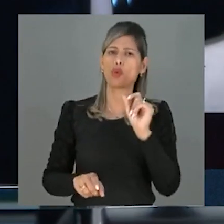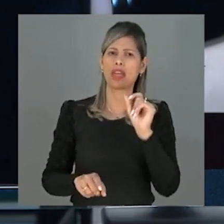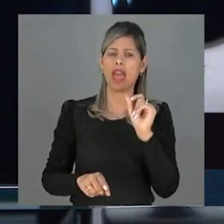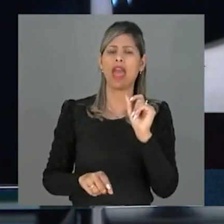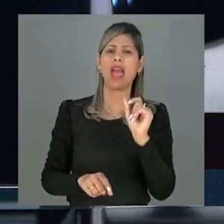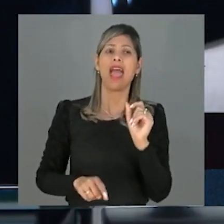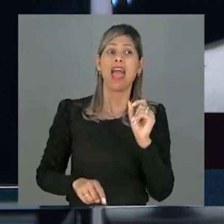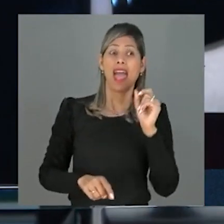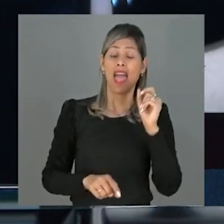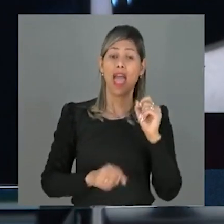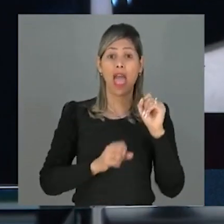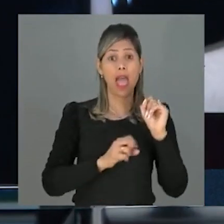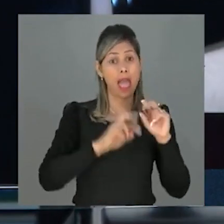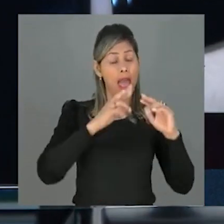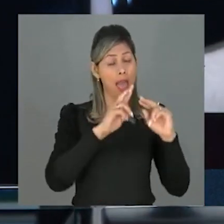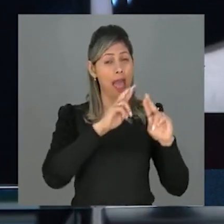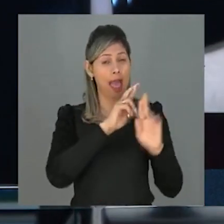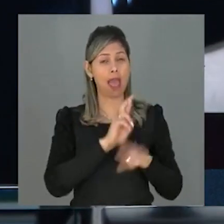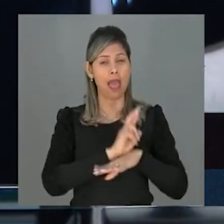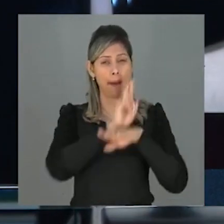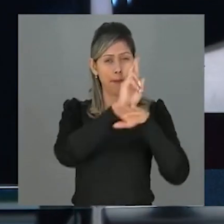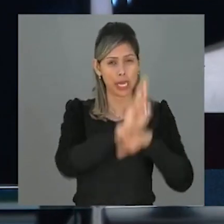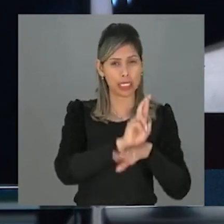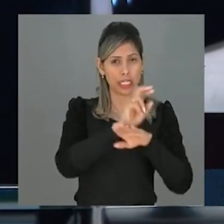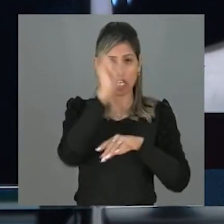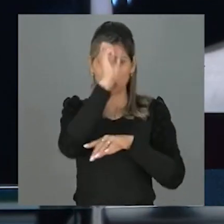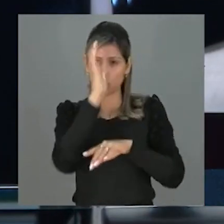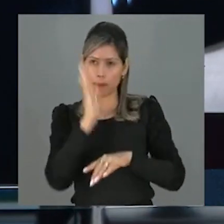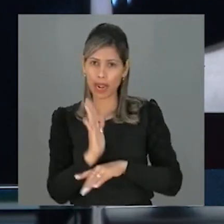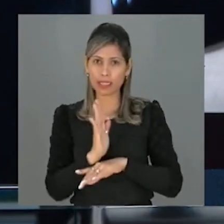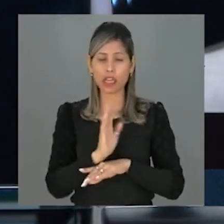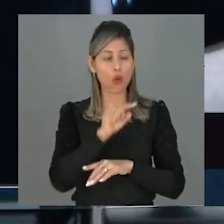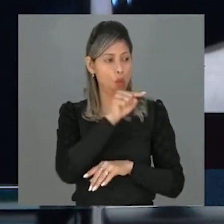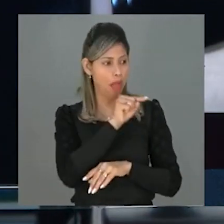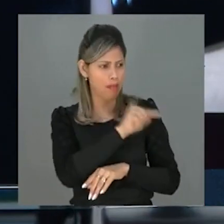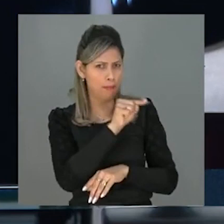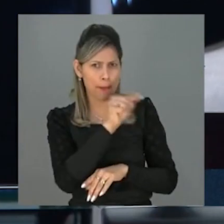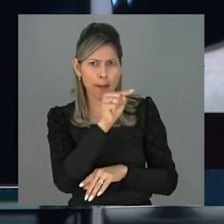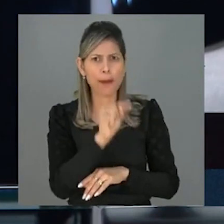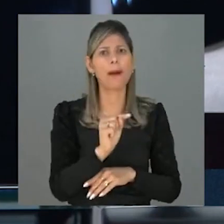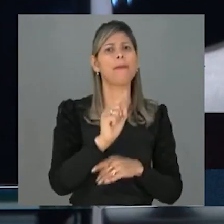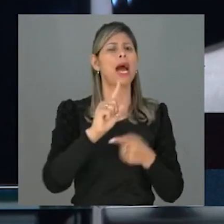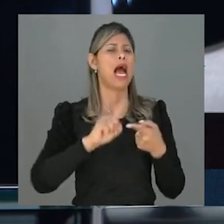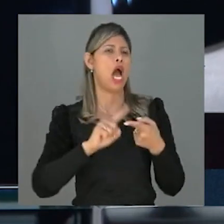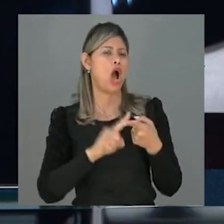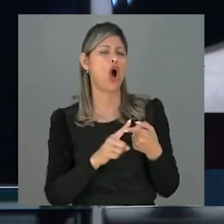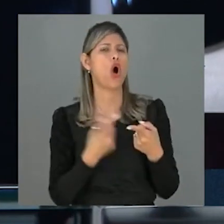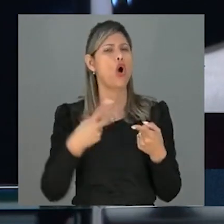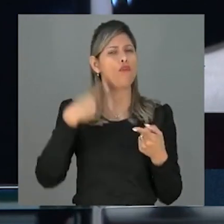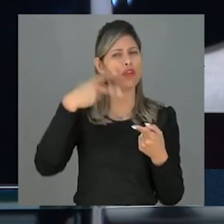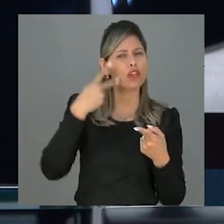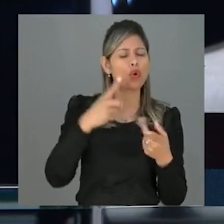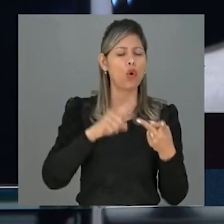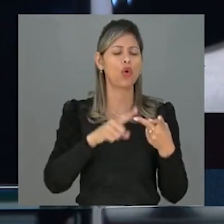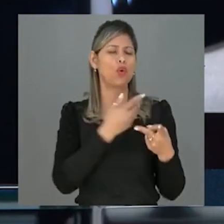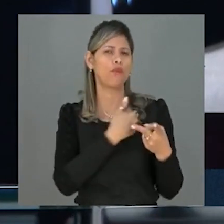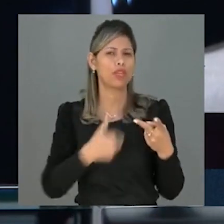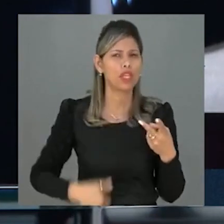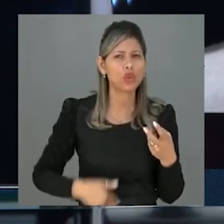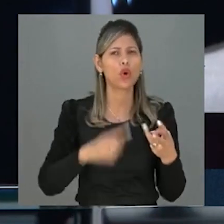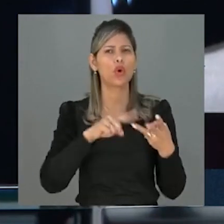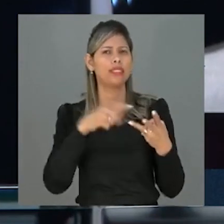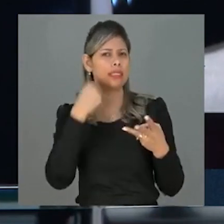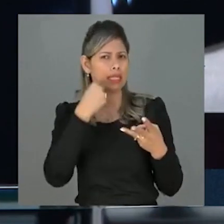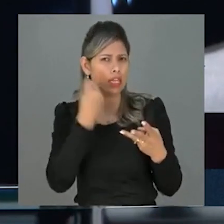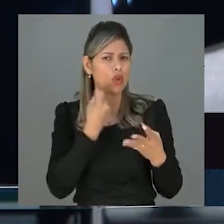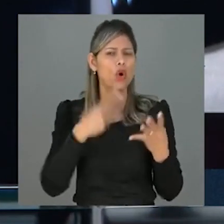Brasília demonstrar solidariedade e união. A reunião de forças demonstrou a resiliência